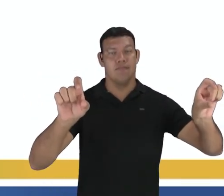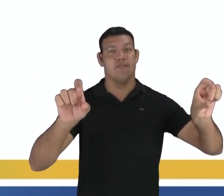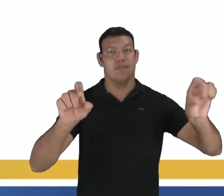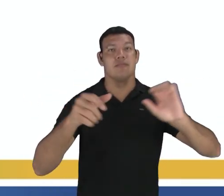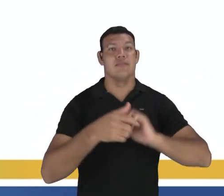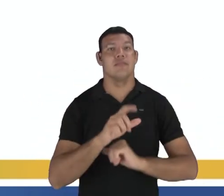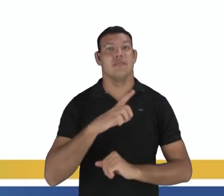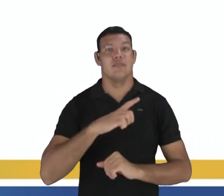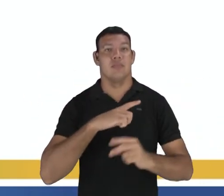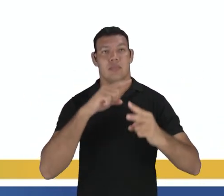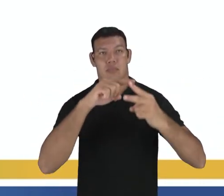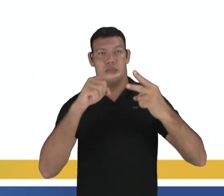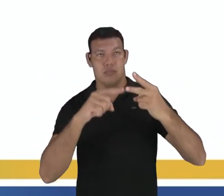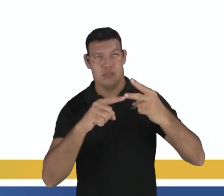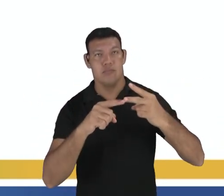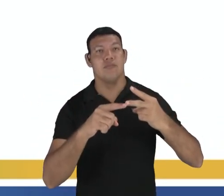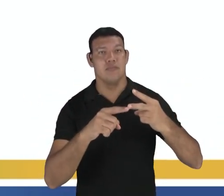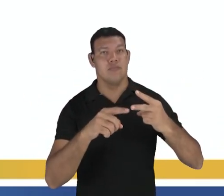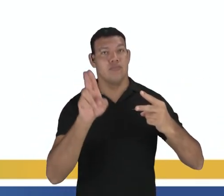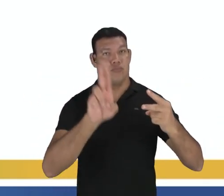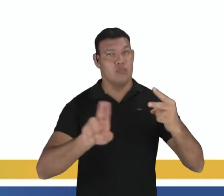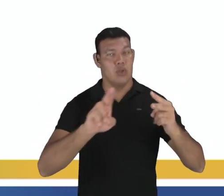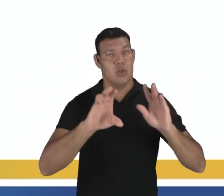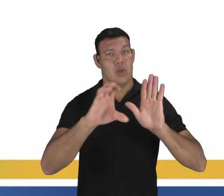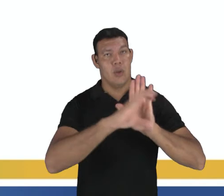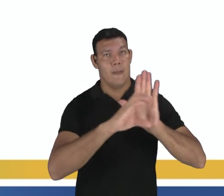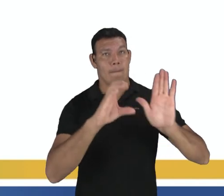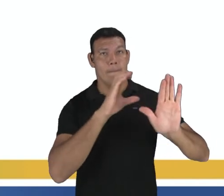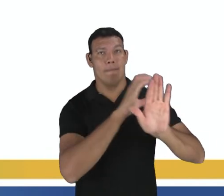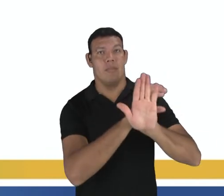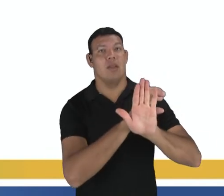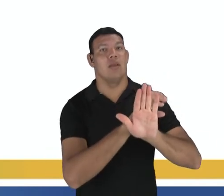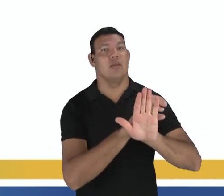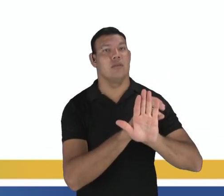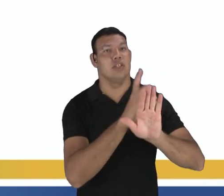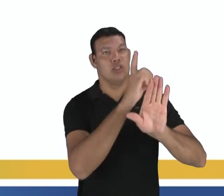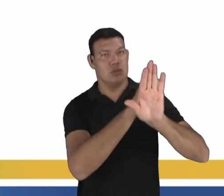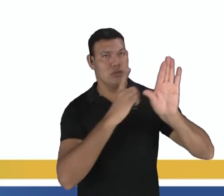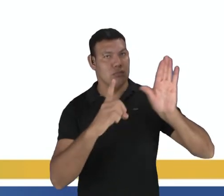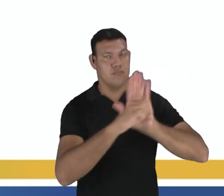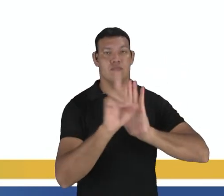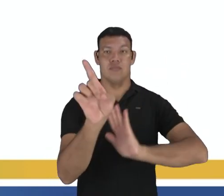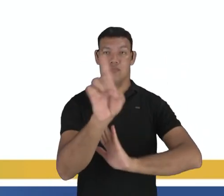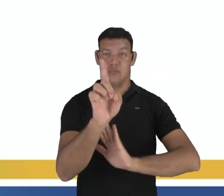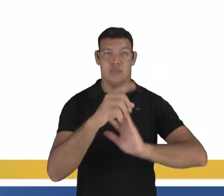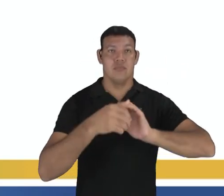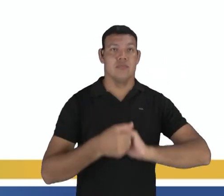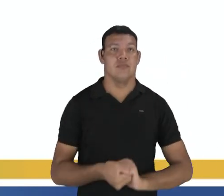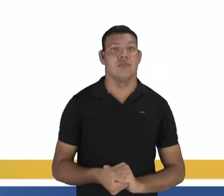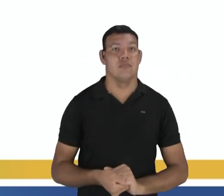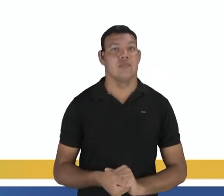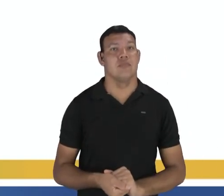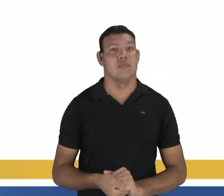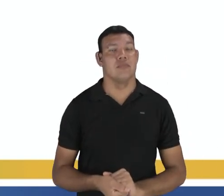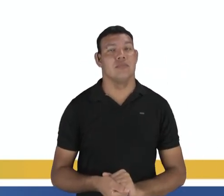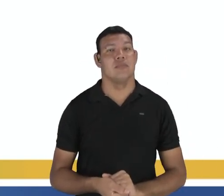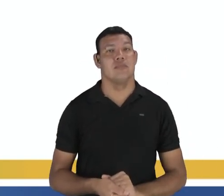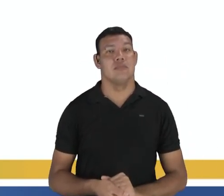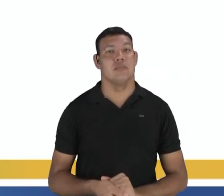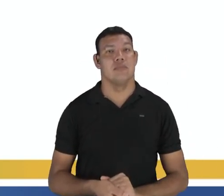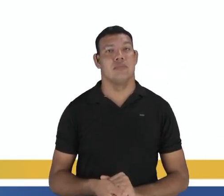empregadas em sentido conotativo, as quais não podem ser interpretadas em sentido literal, né? No denotativo. É o